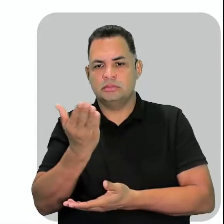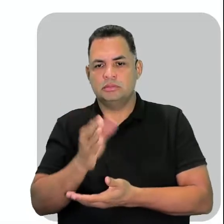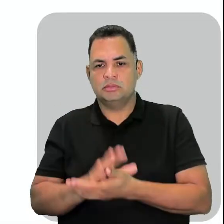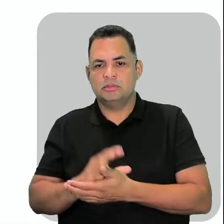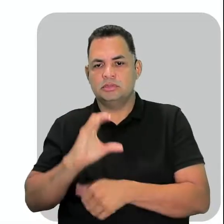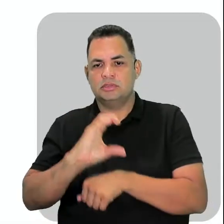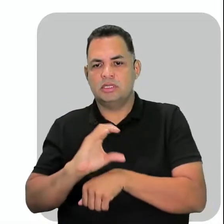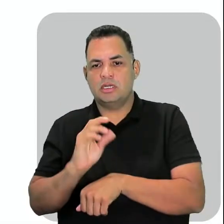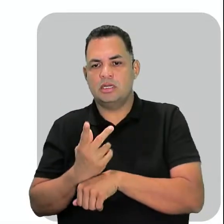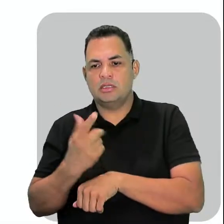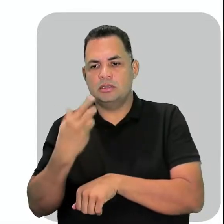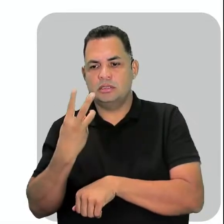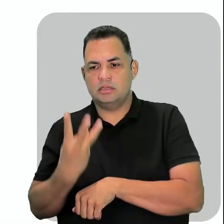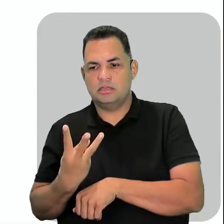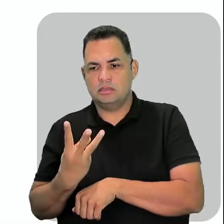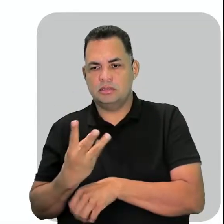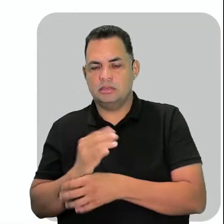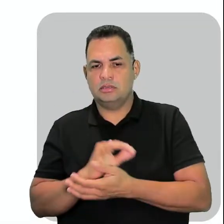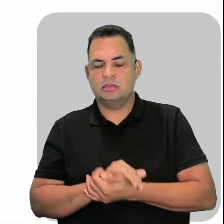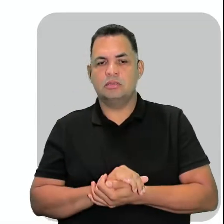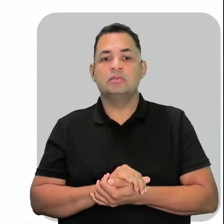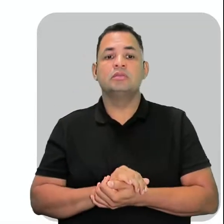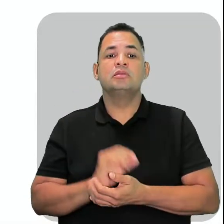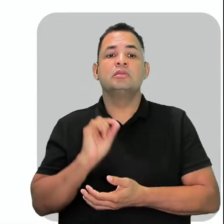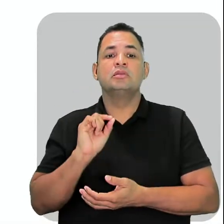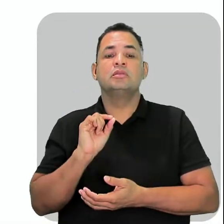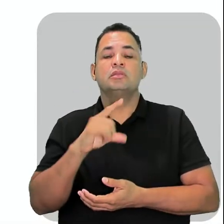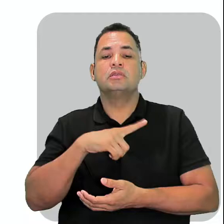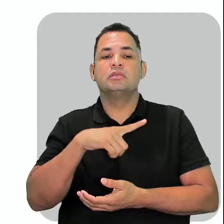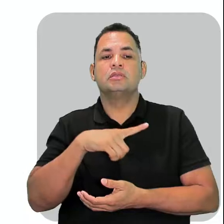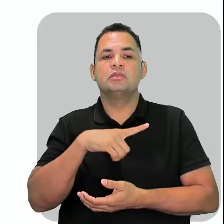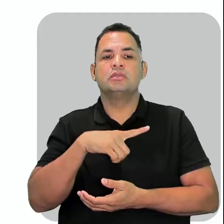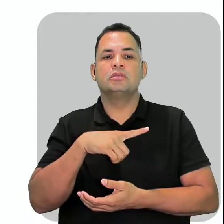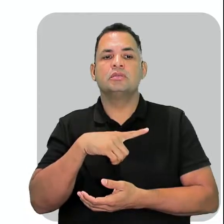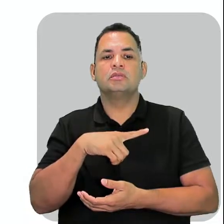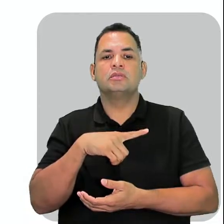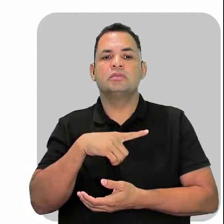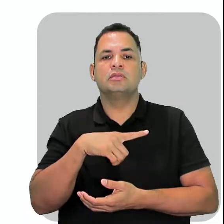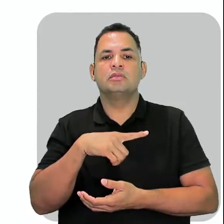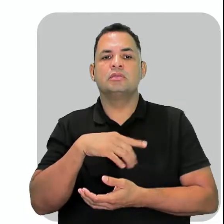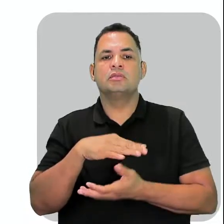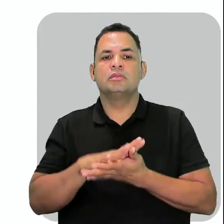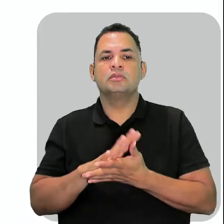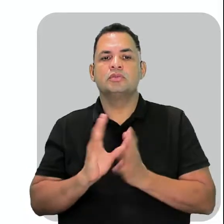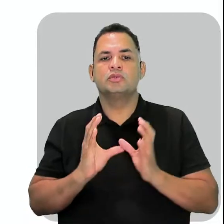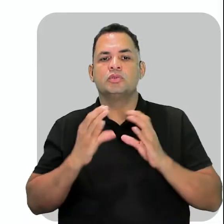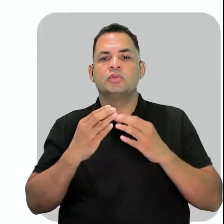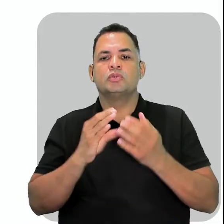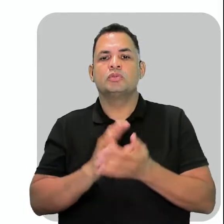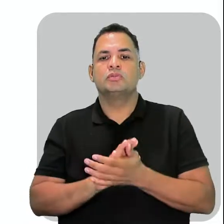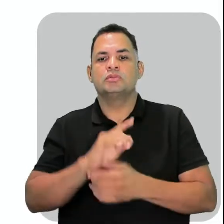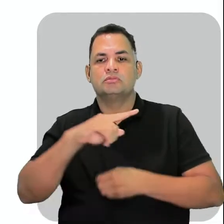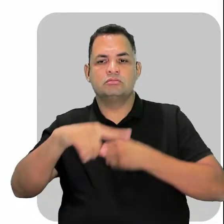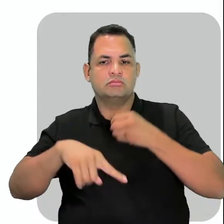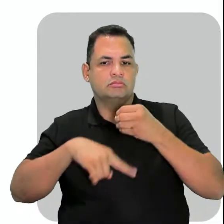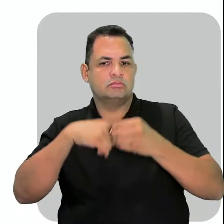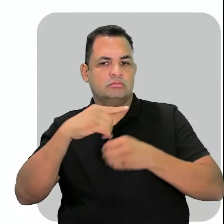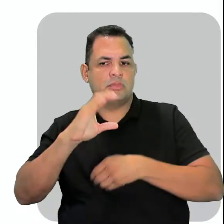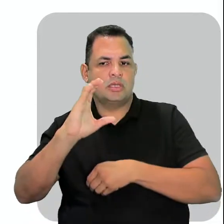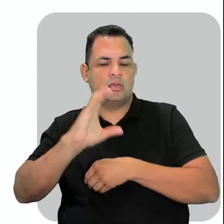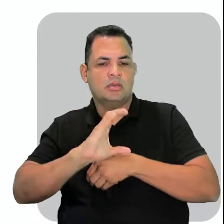ó, CH3. Então, o que nós temos? Nós temos que esses grupos eles são ligados a um átomo de